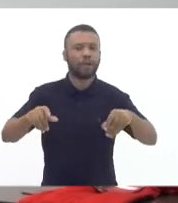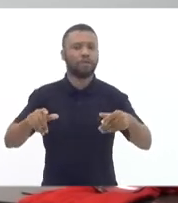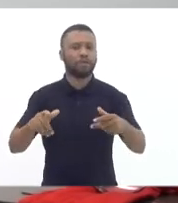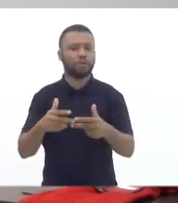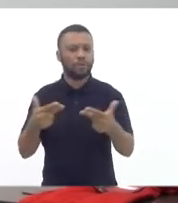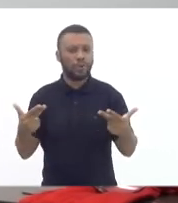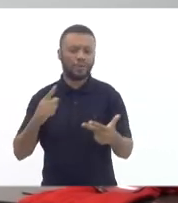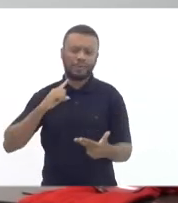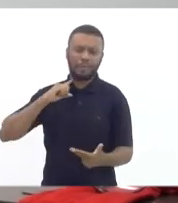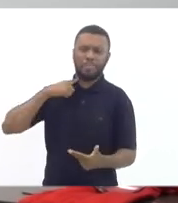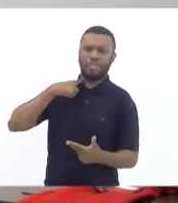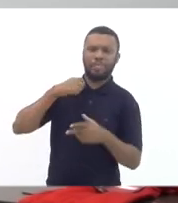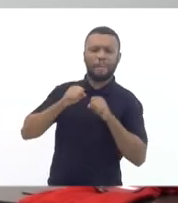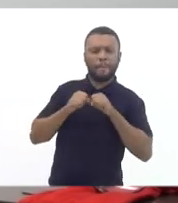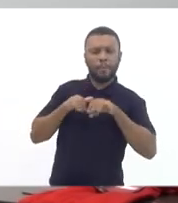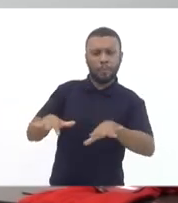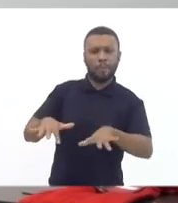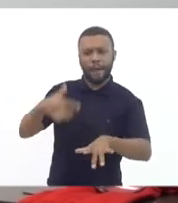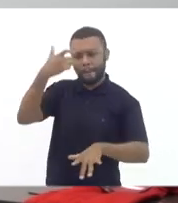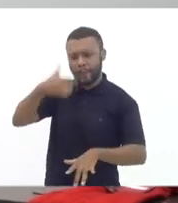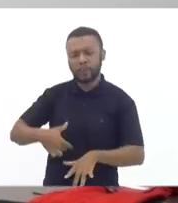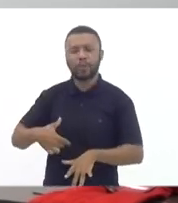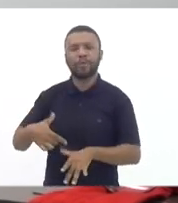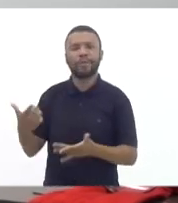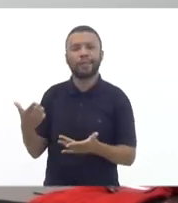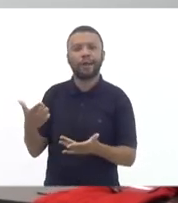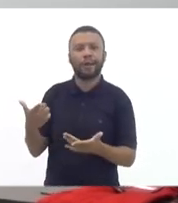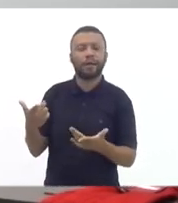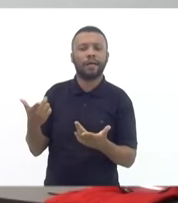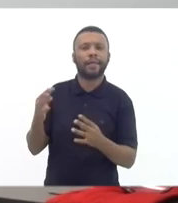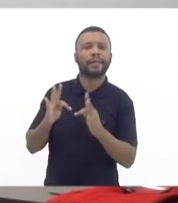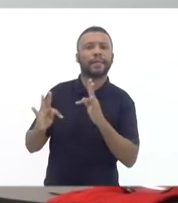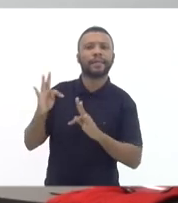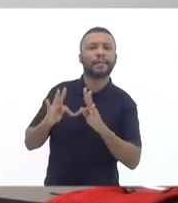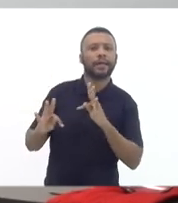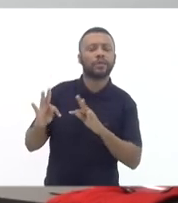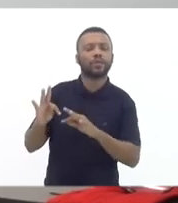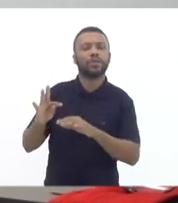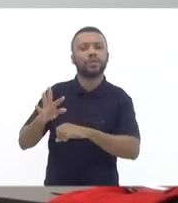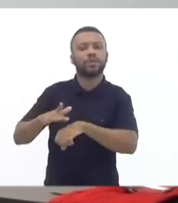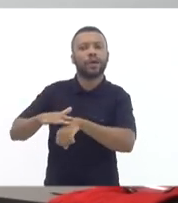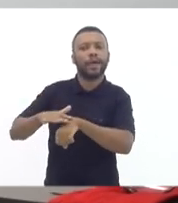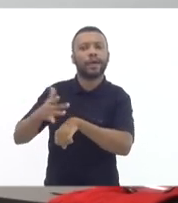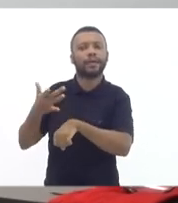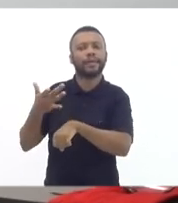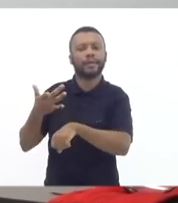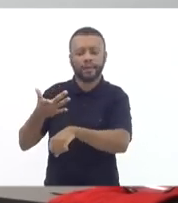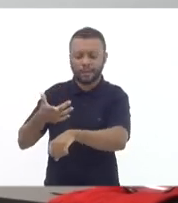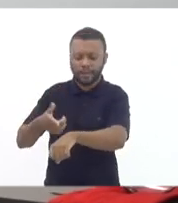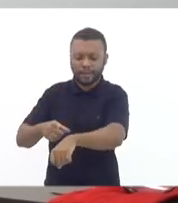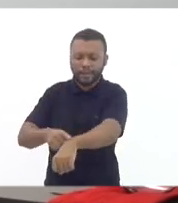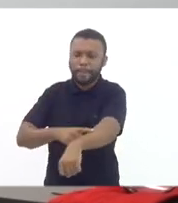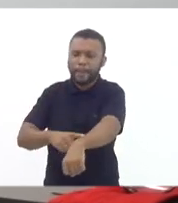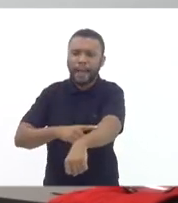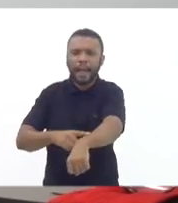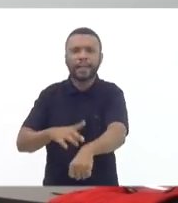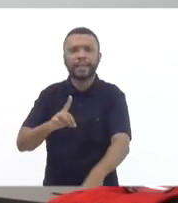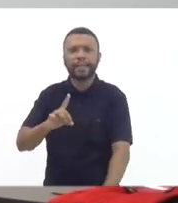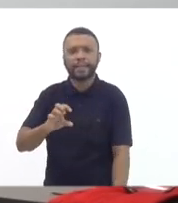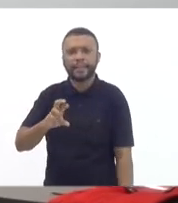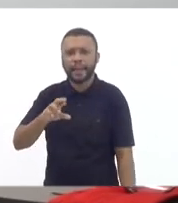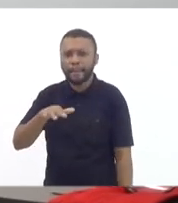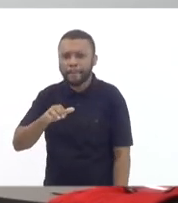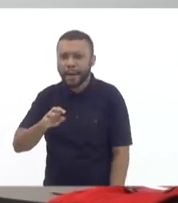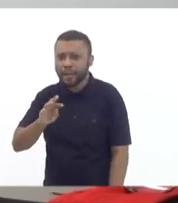estão contaminando as pessoas estão tratando doenças, a esporotricose como doença dermatológica. Gente, pelo amor de Deus, aquilo